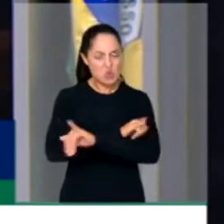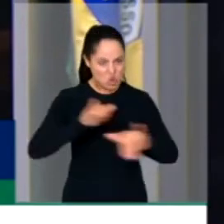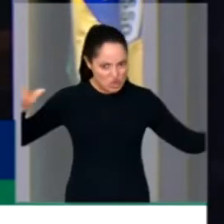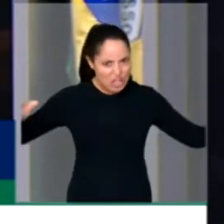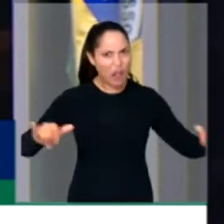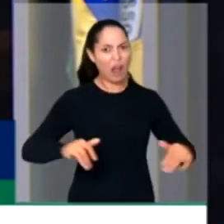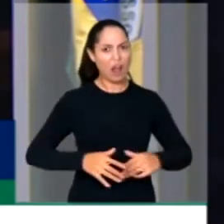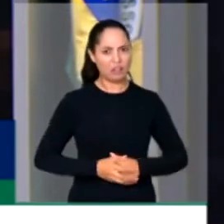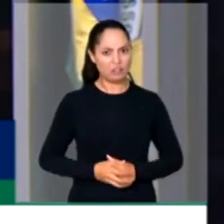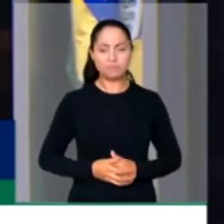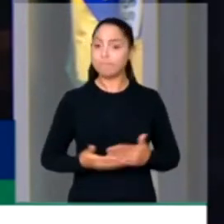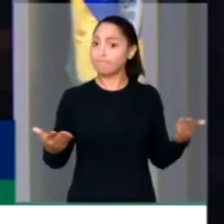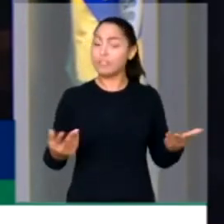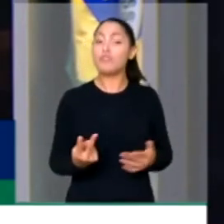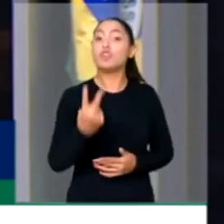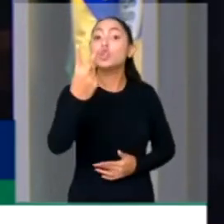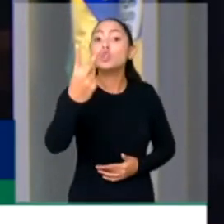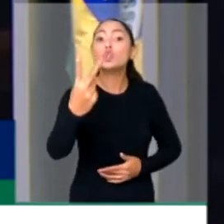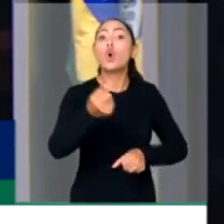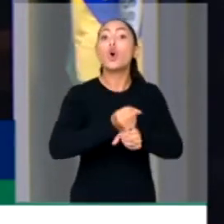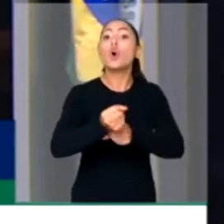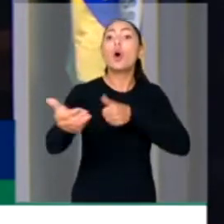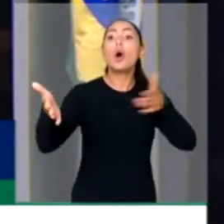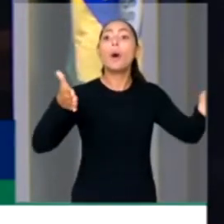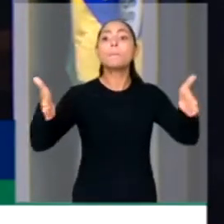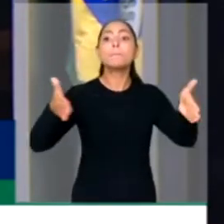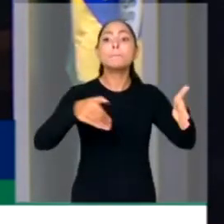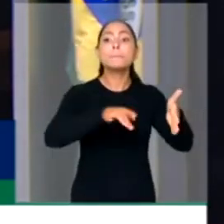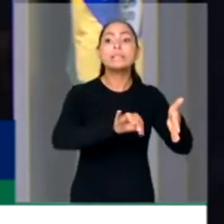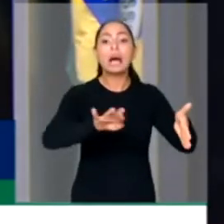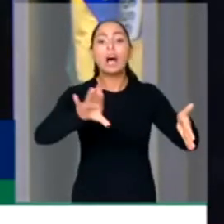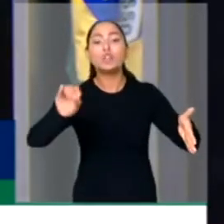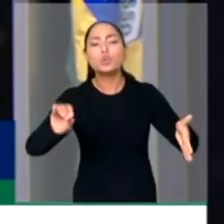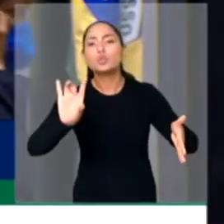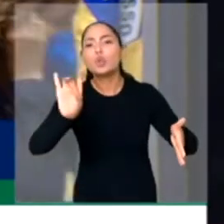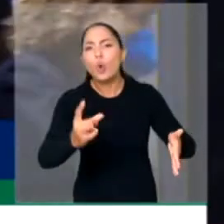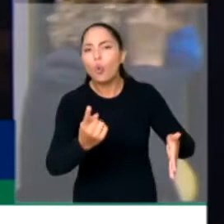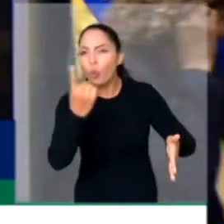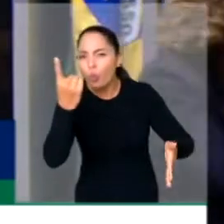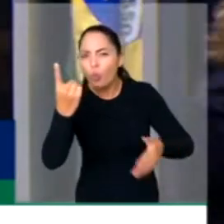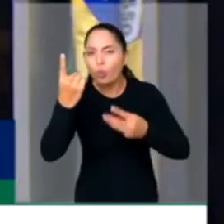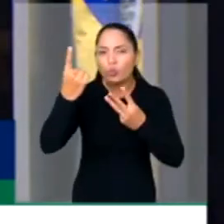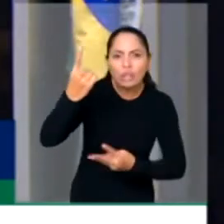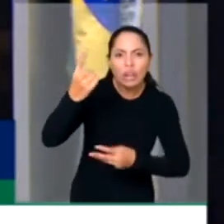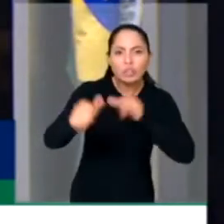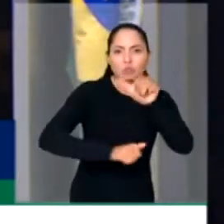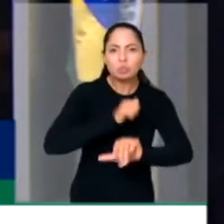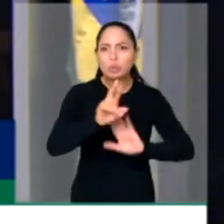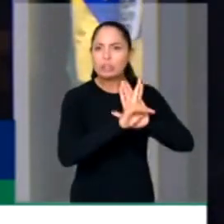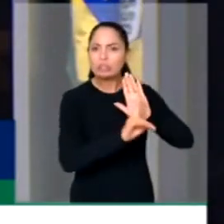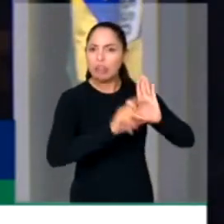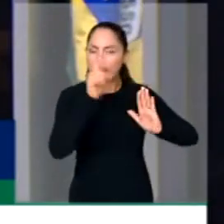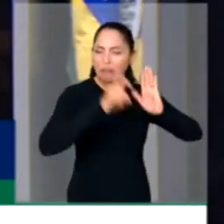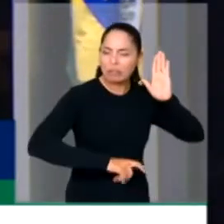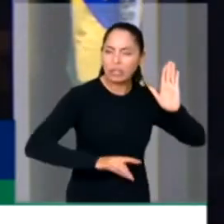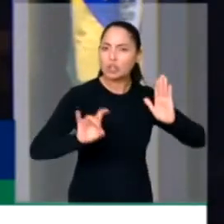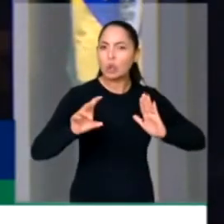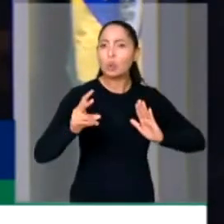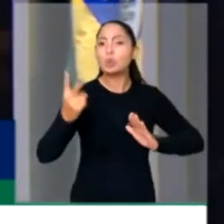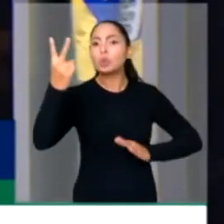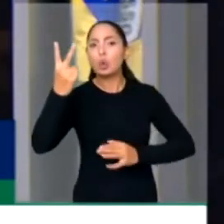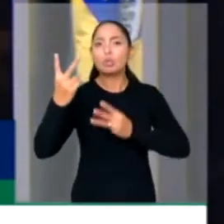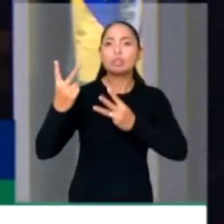estatal. Passou 2 anos de mandato e até agora o que a gente tem é 1/3 de reforma tributária, com os outros 2/3 prometendo